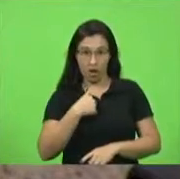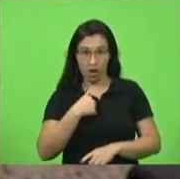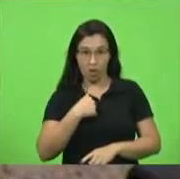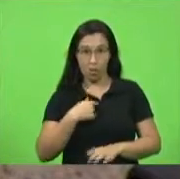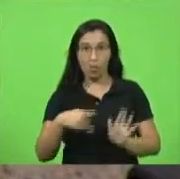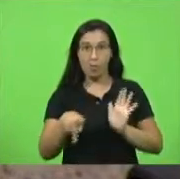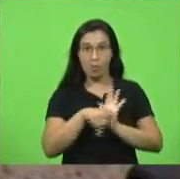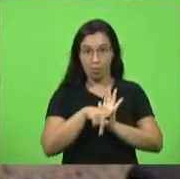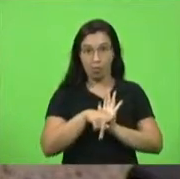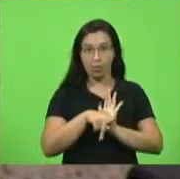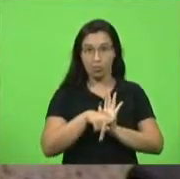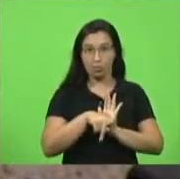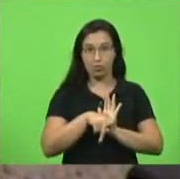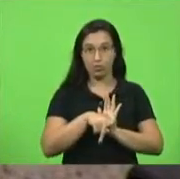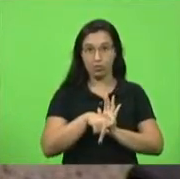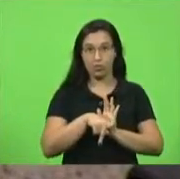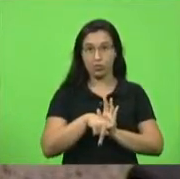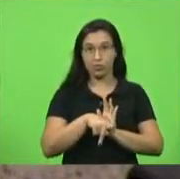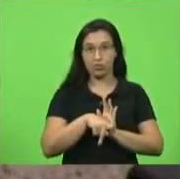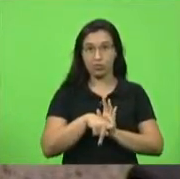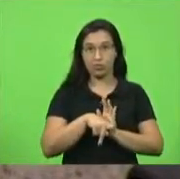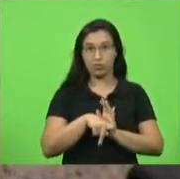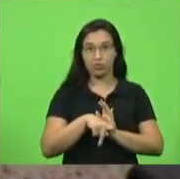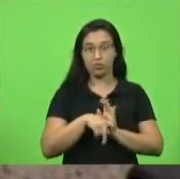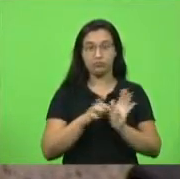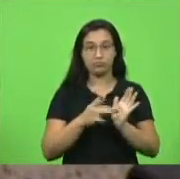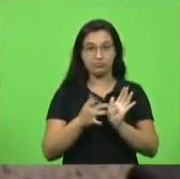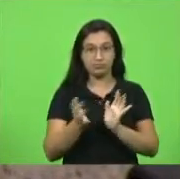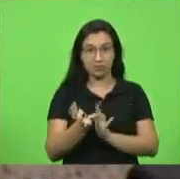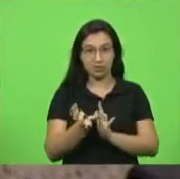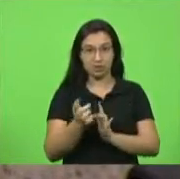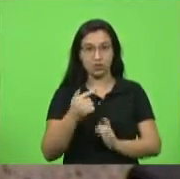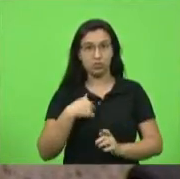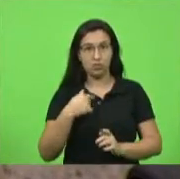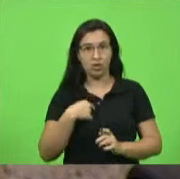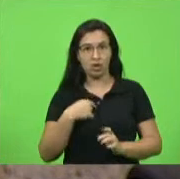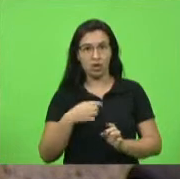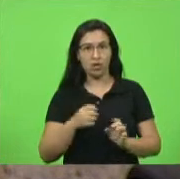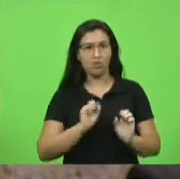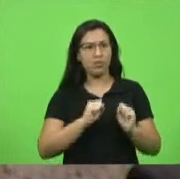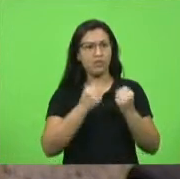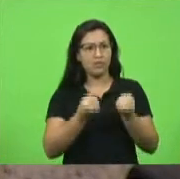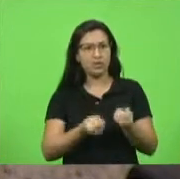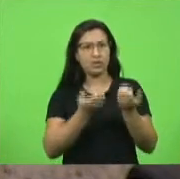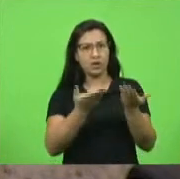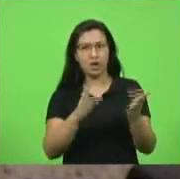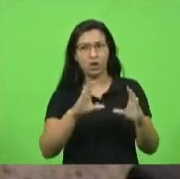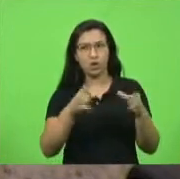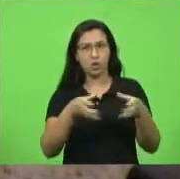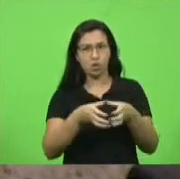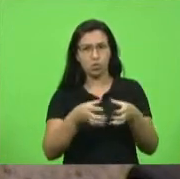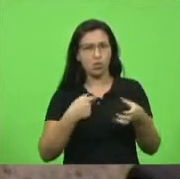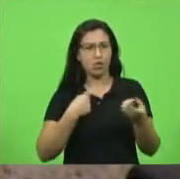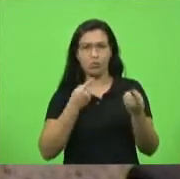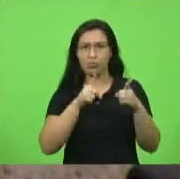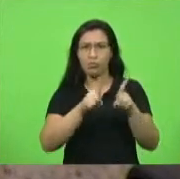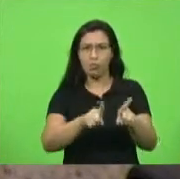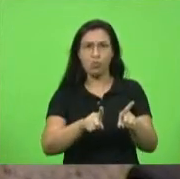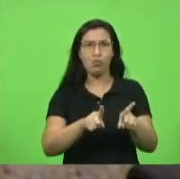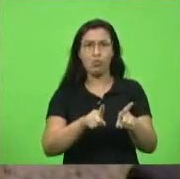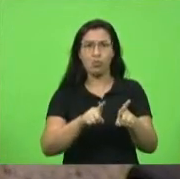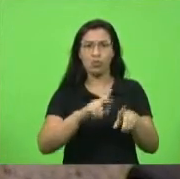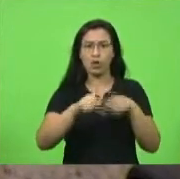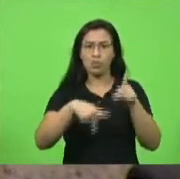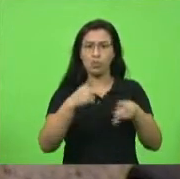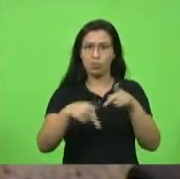cristão praticante, eu defendi a liberdade do grupo e me posicionei contra aquela censura.